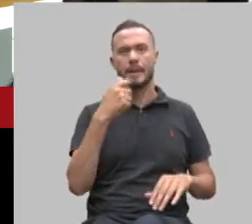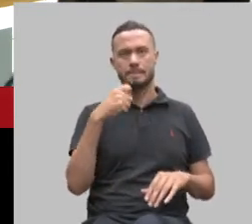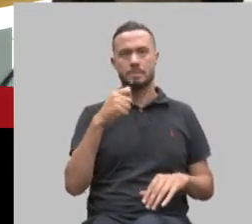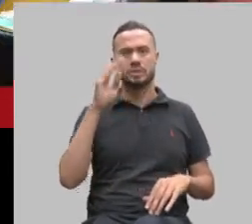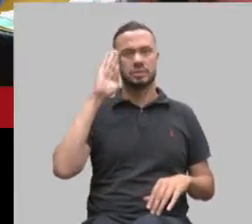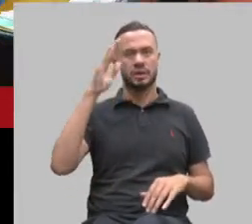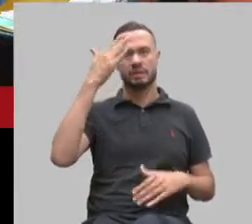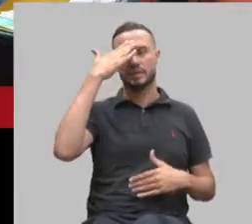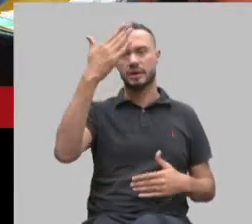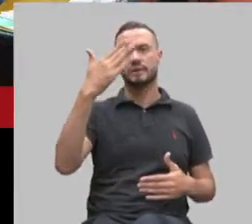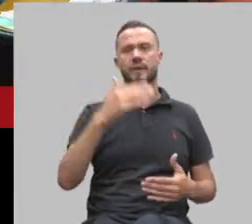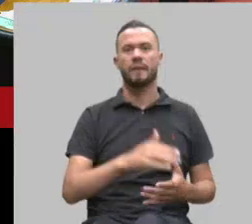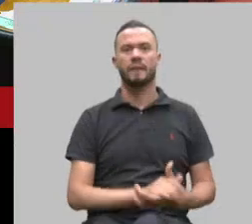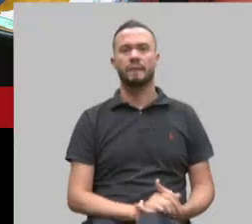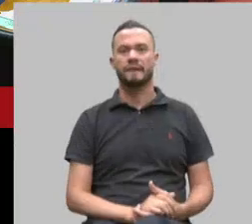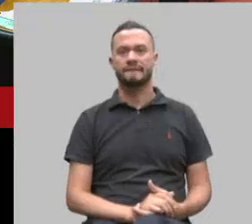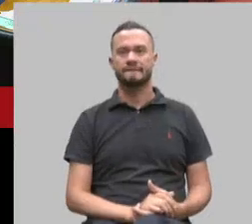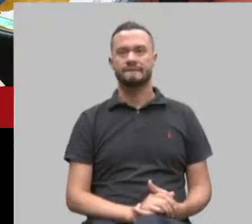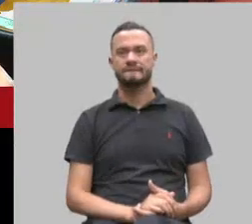muito